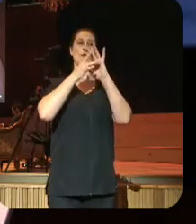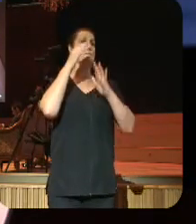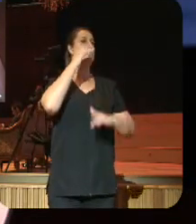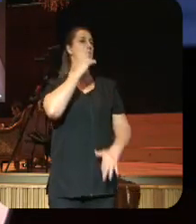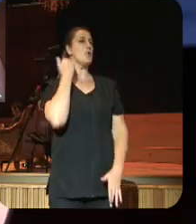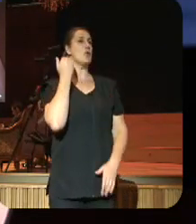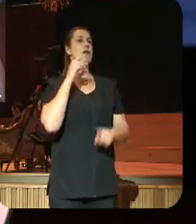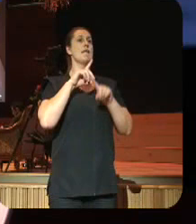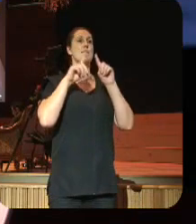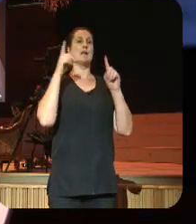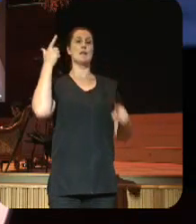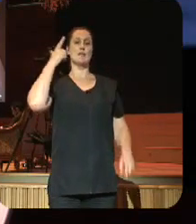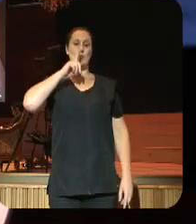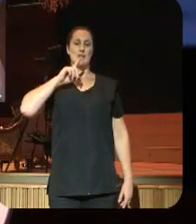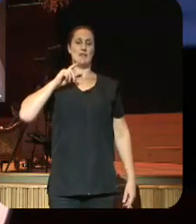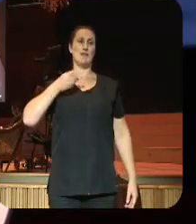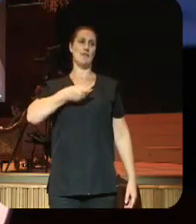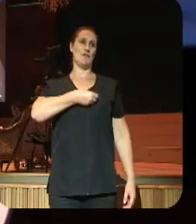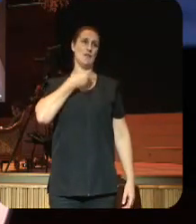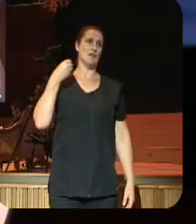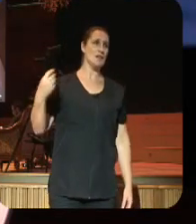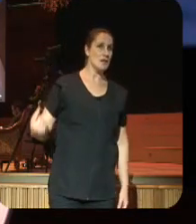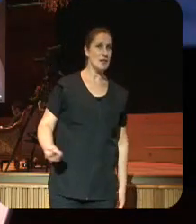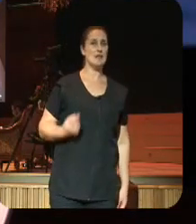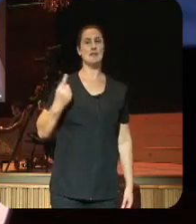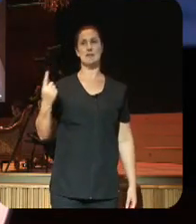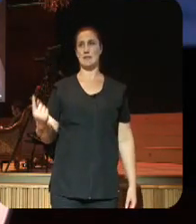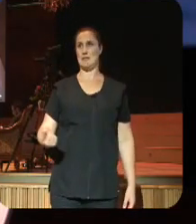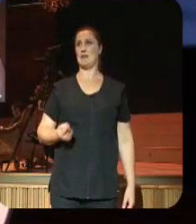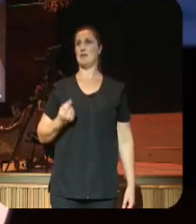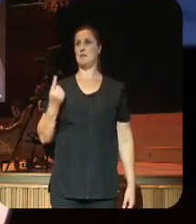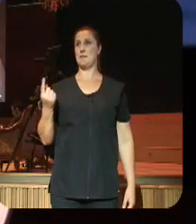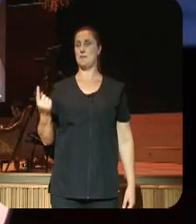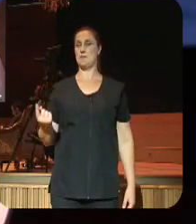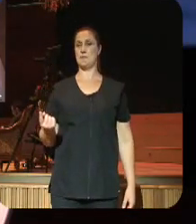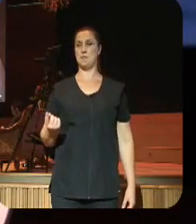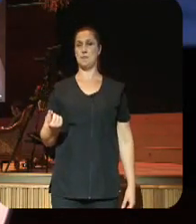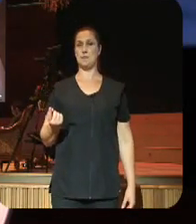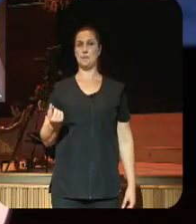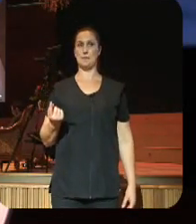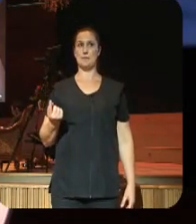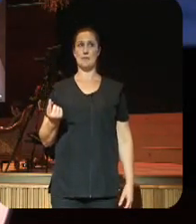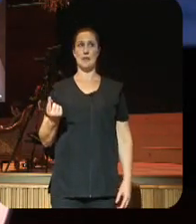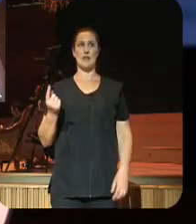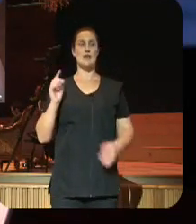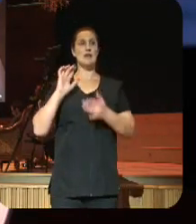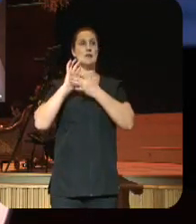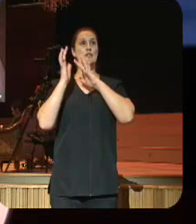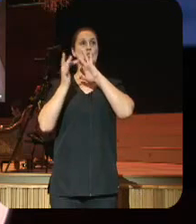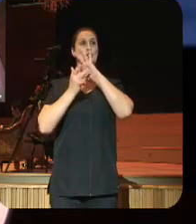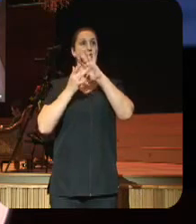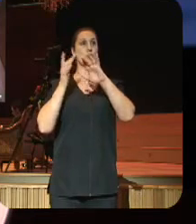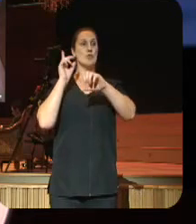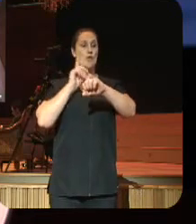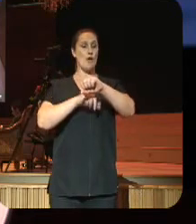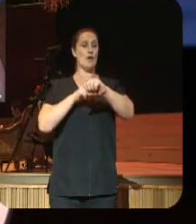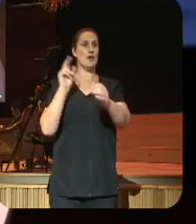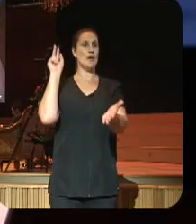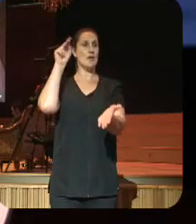pereça, mas tenha a vida eterna. E quando ele ressuscita,